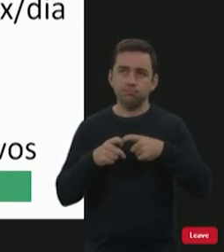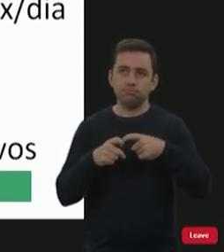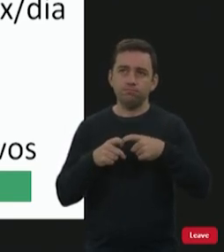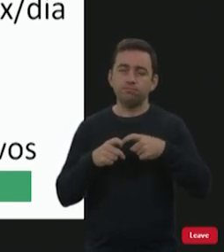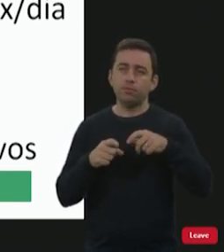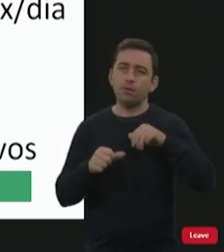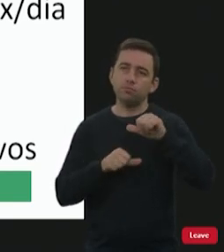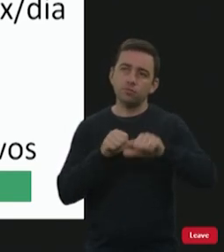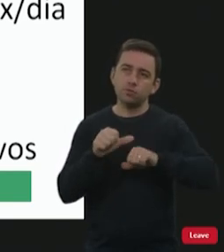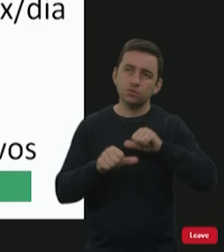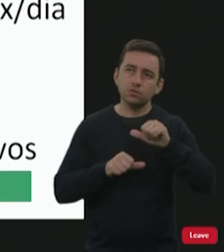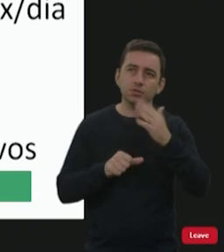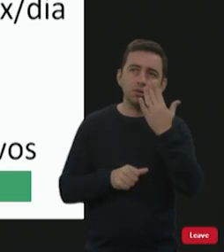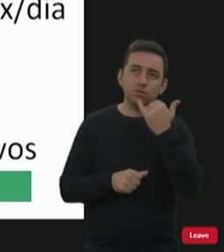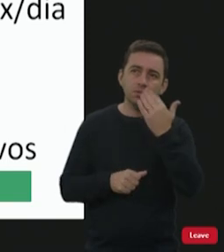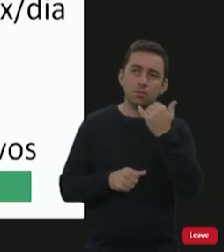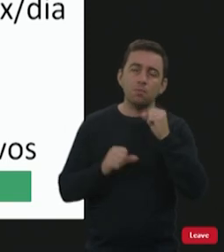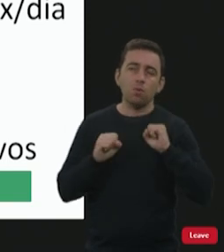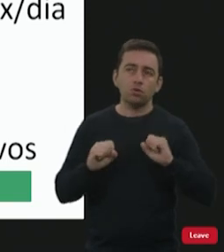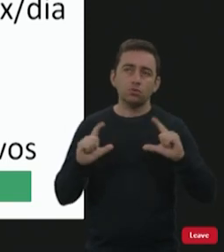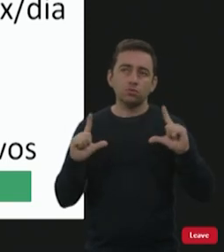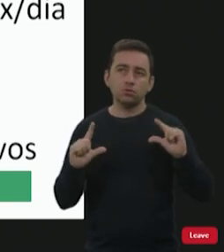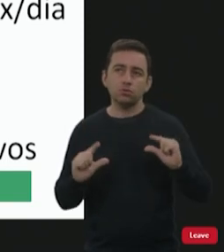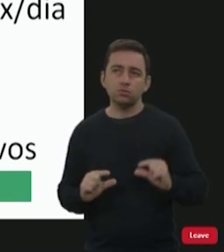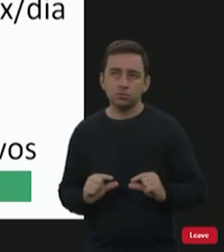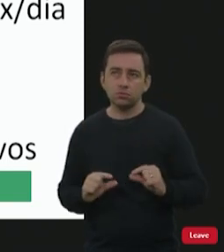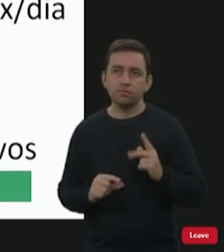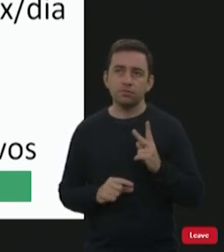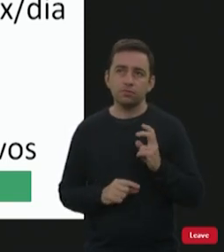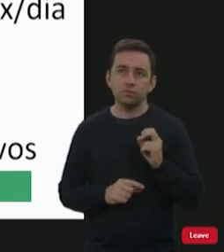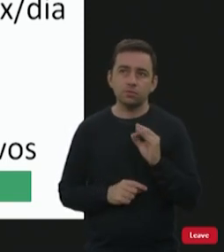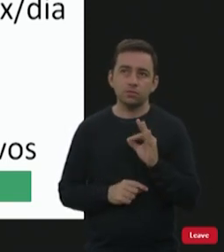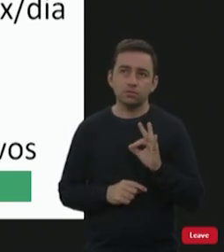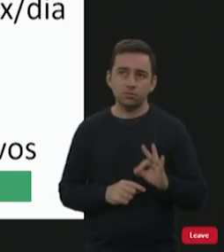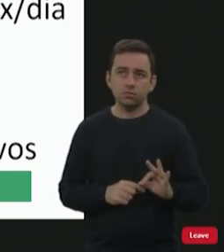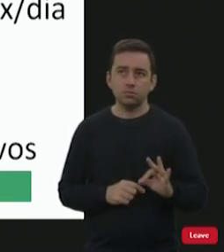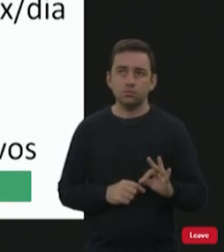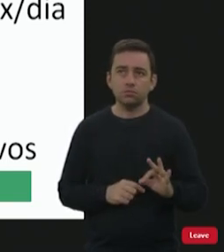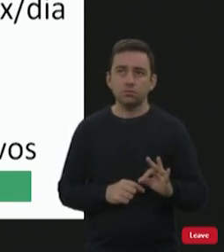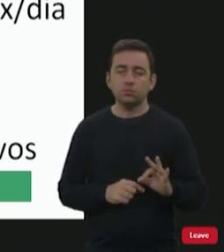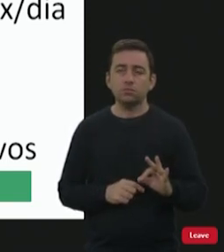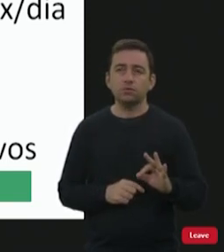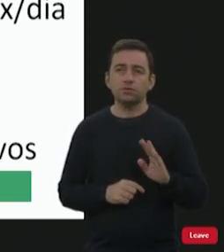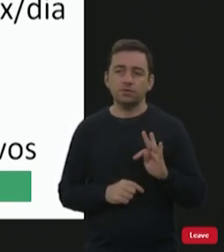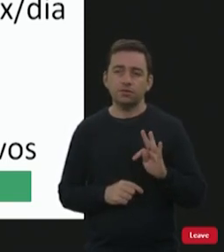mudanças alimentares podem reduzir em torno de 20% de concentração de glicerídeos,